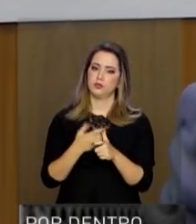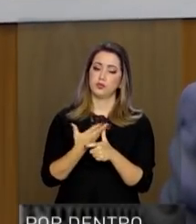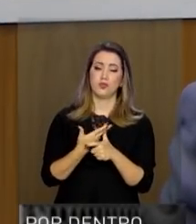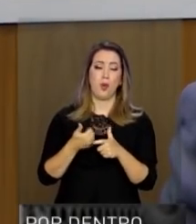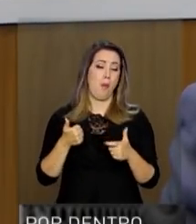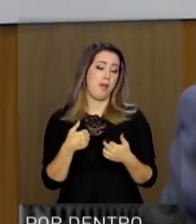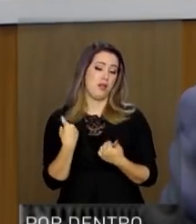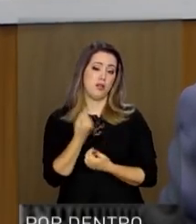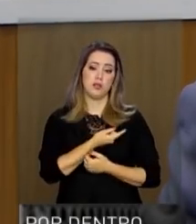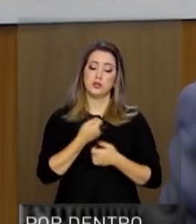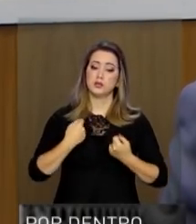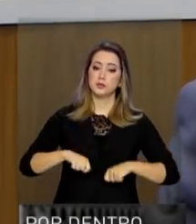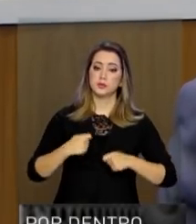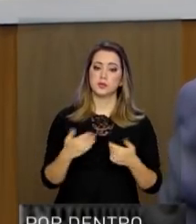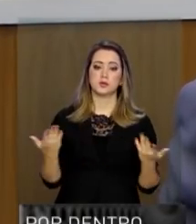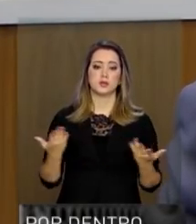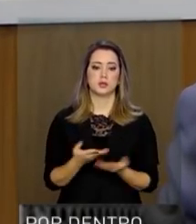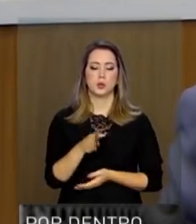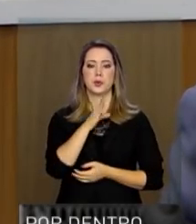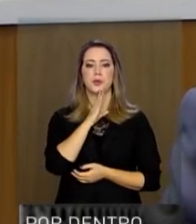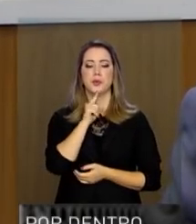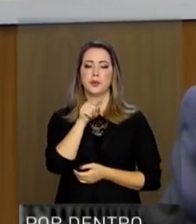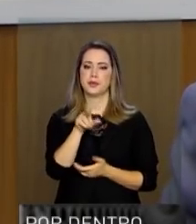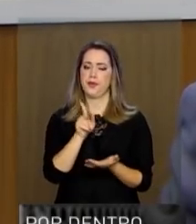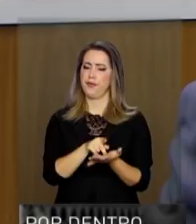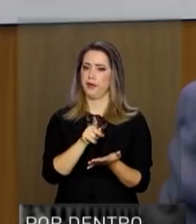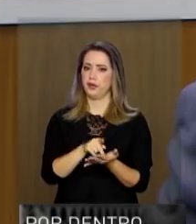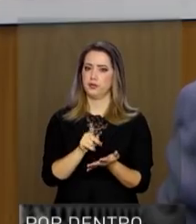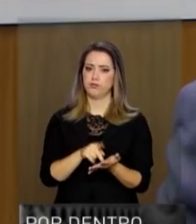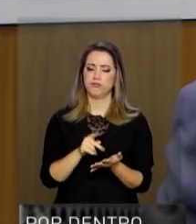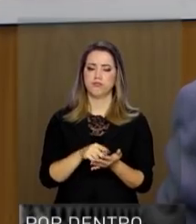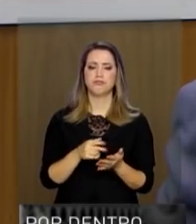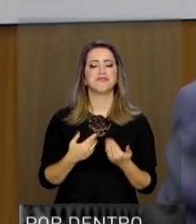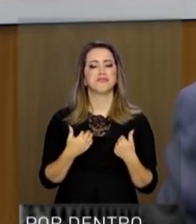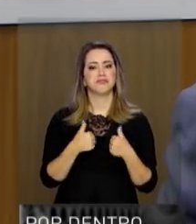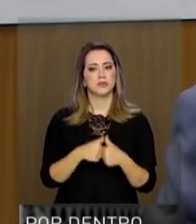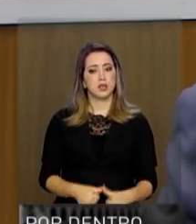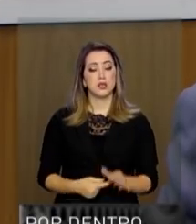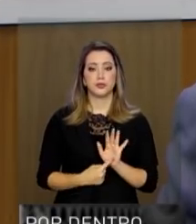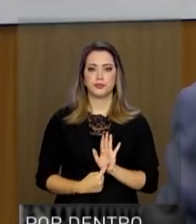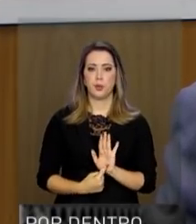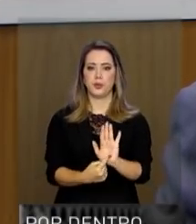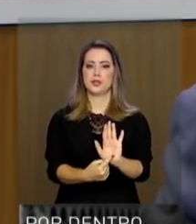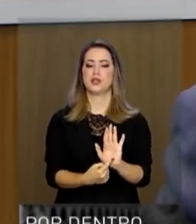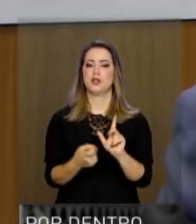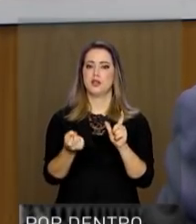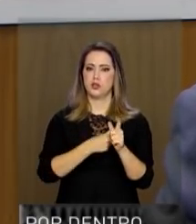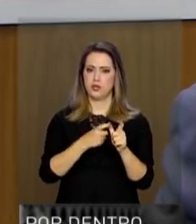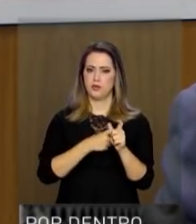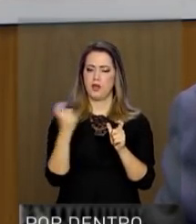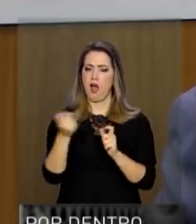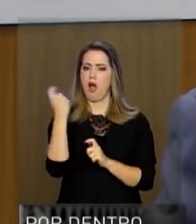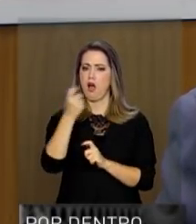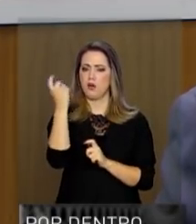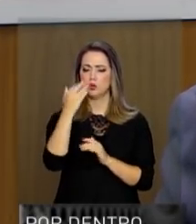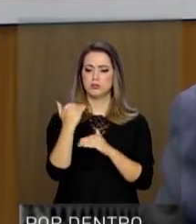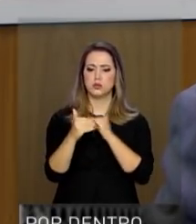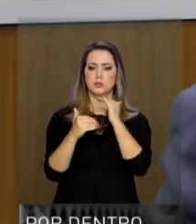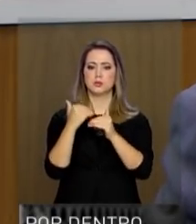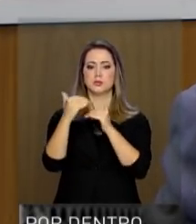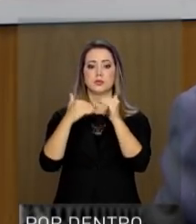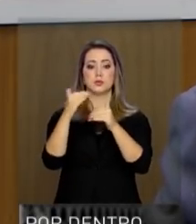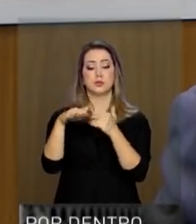que a gente tem que tomar é reconhecer a realidade. Então, os déficits, eles existem, eles são altos, eles são crescentes,